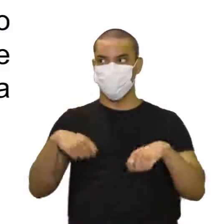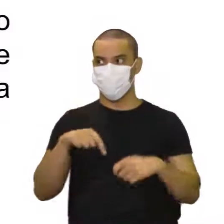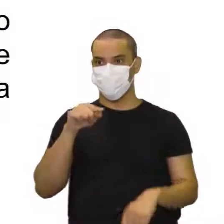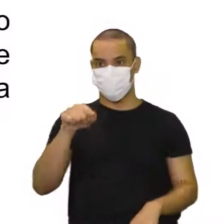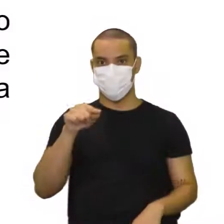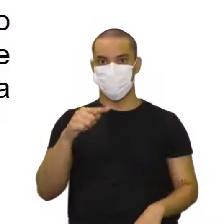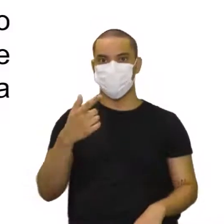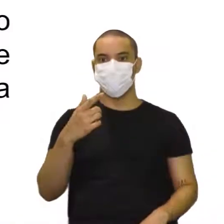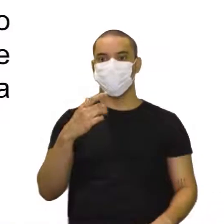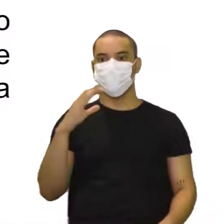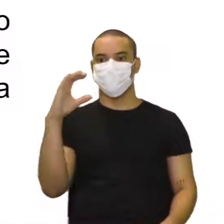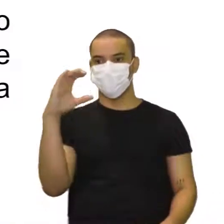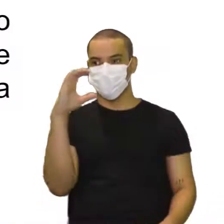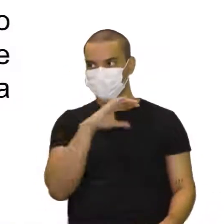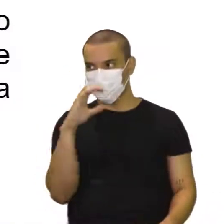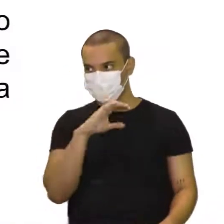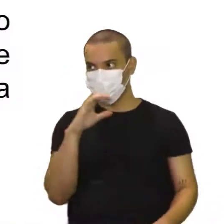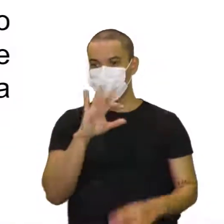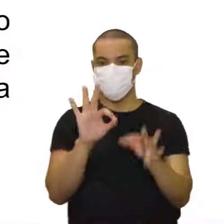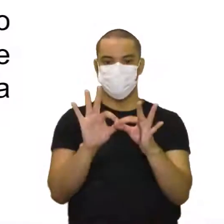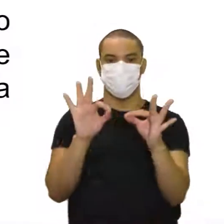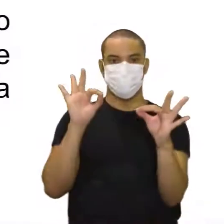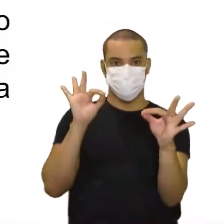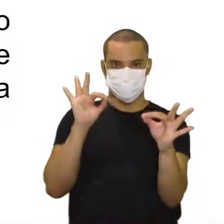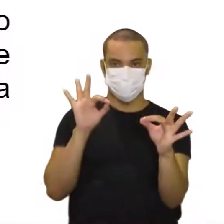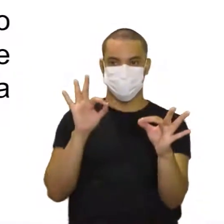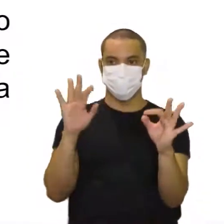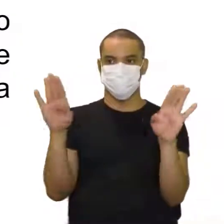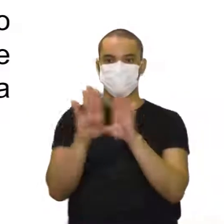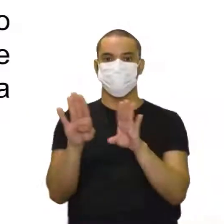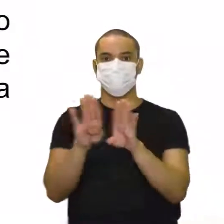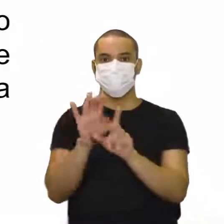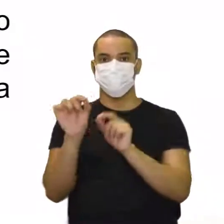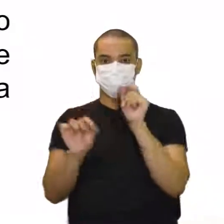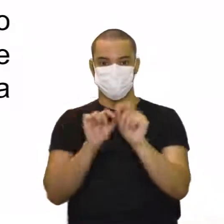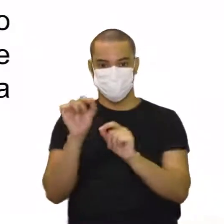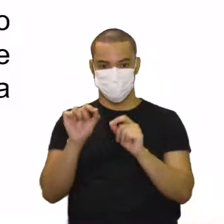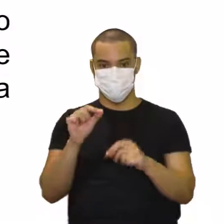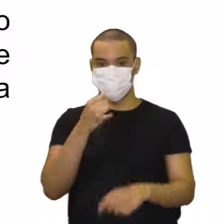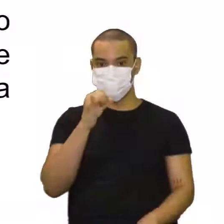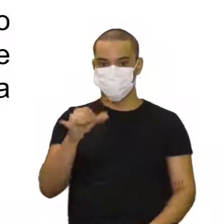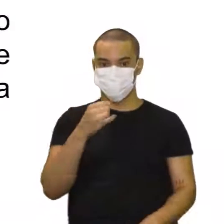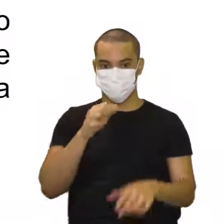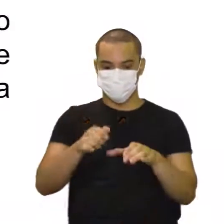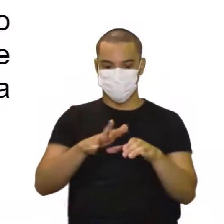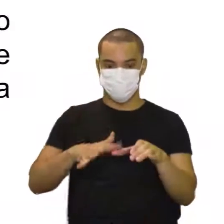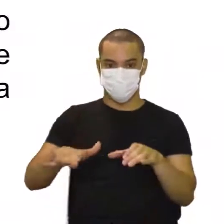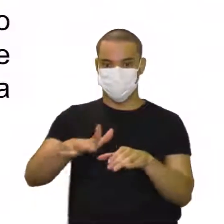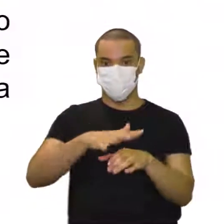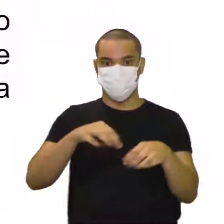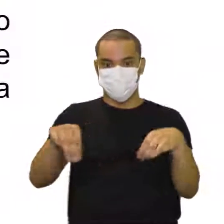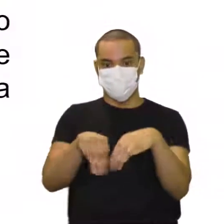das cargas, da distância e do campo magnético.